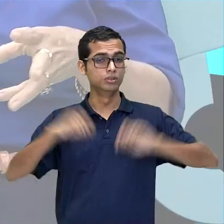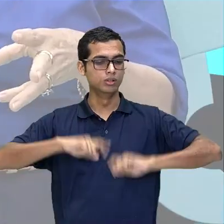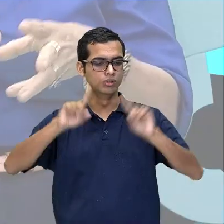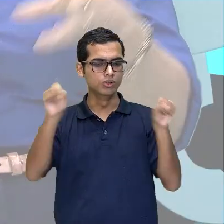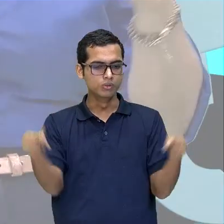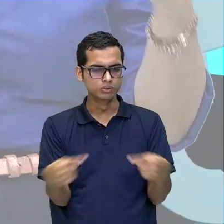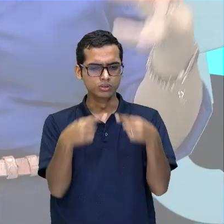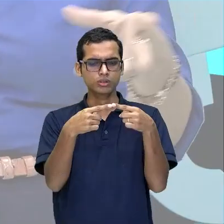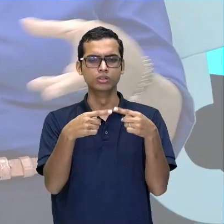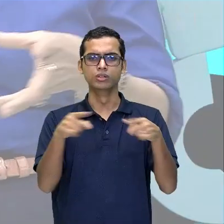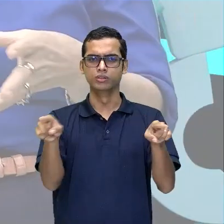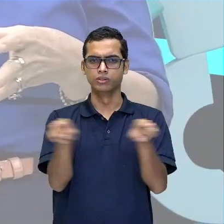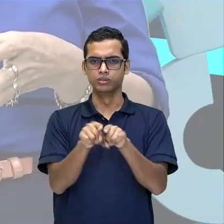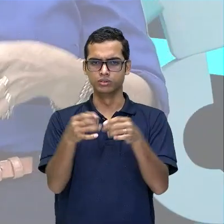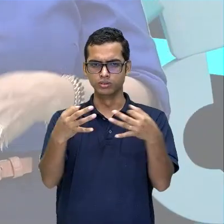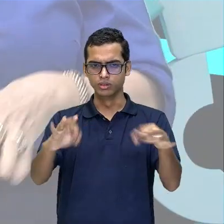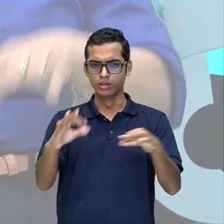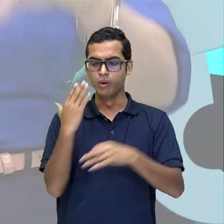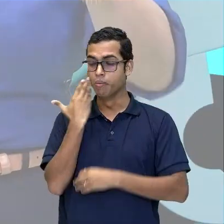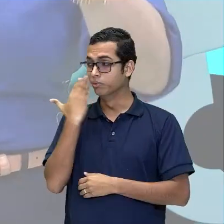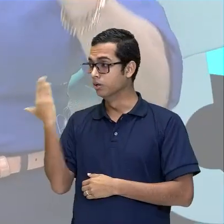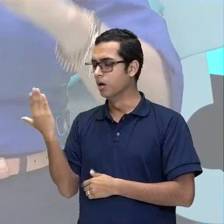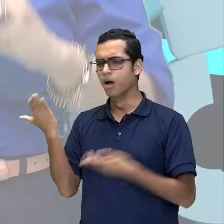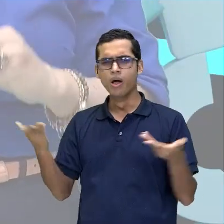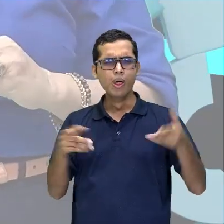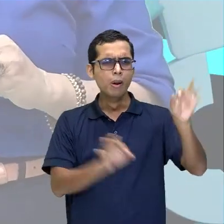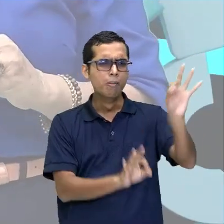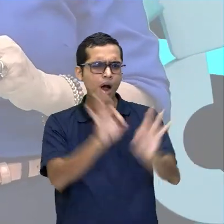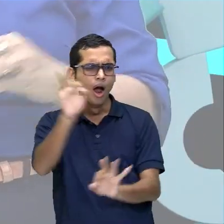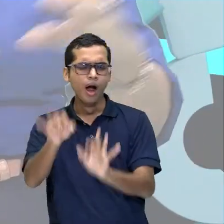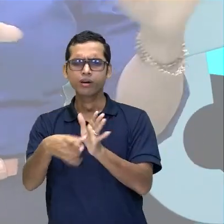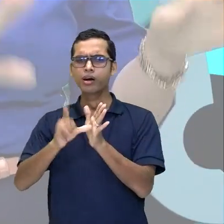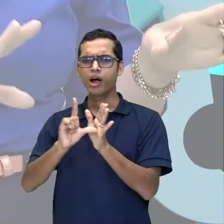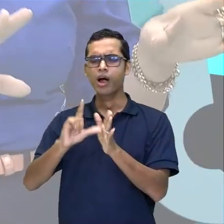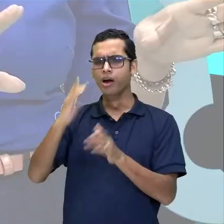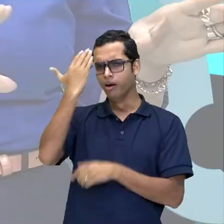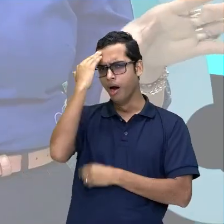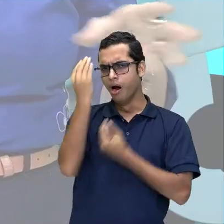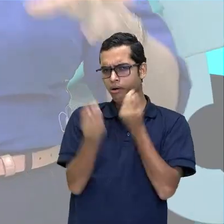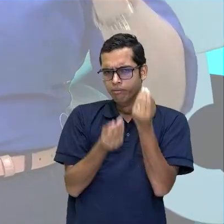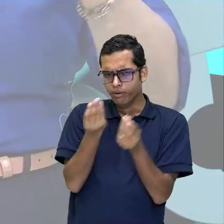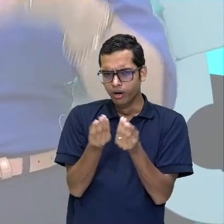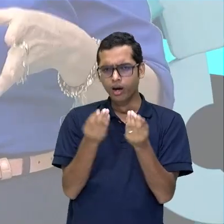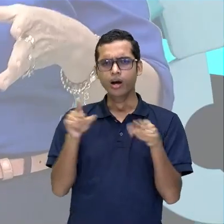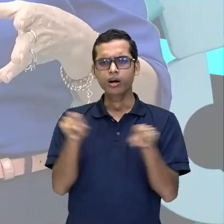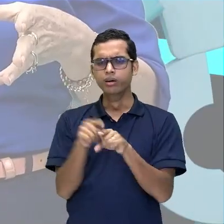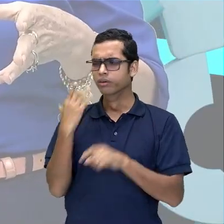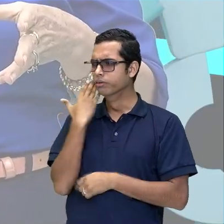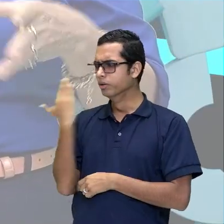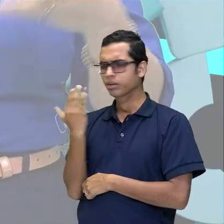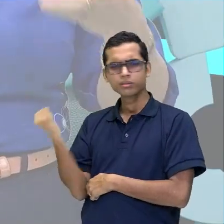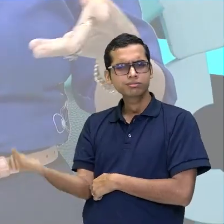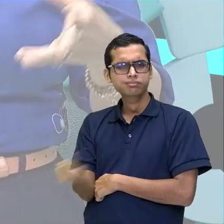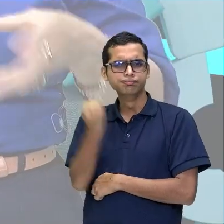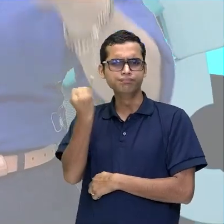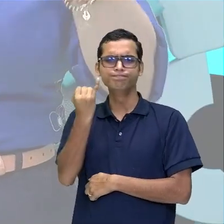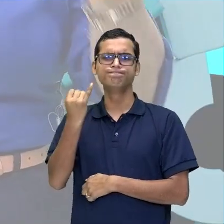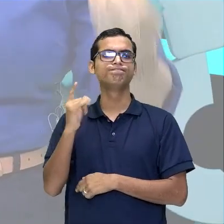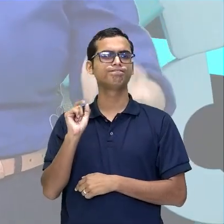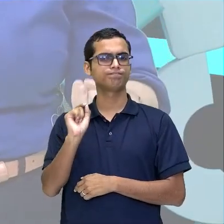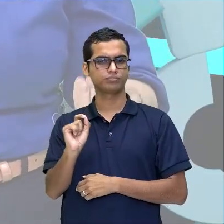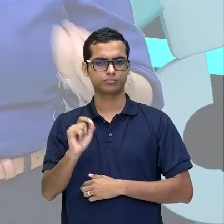ao planejamento, o que nós podemos entender? Antes de produzir uma hipermídia, o que é fundamental